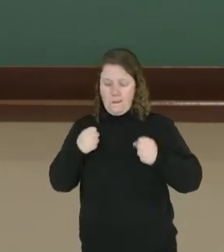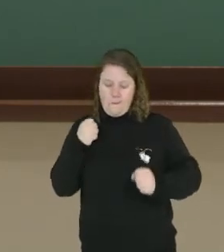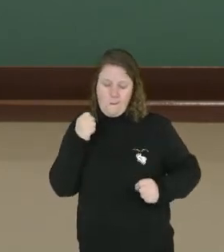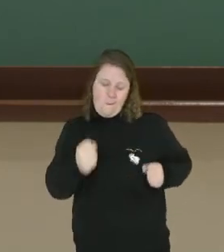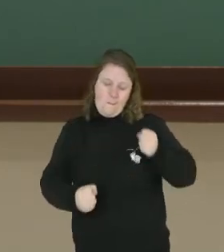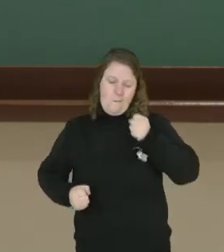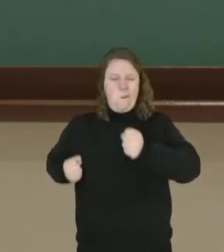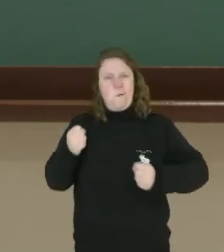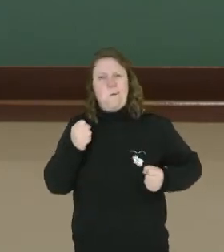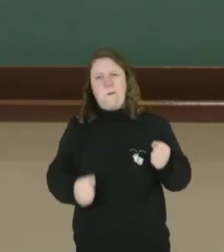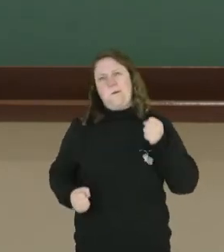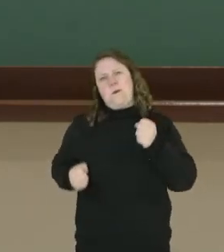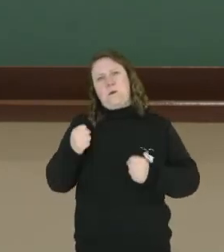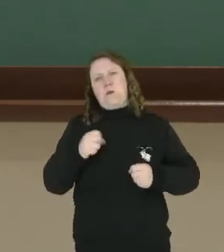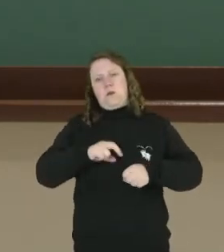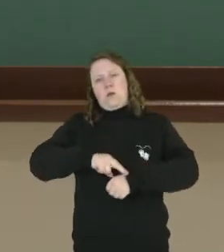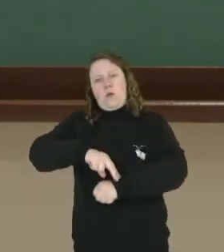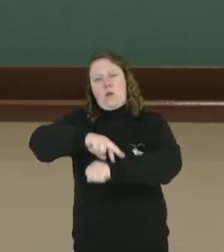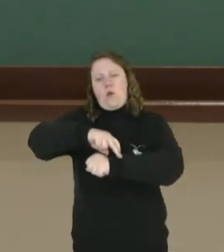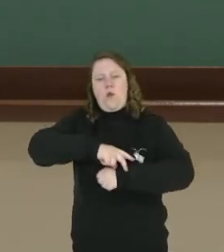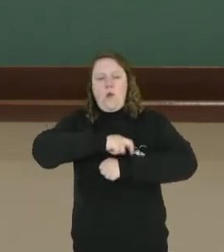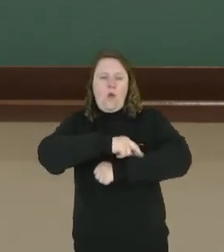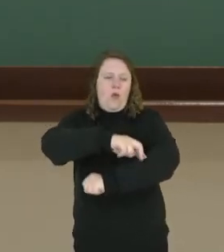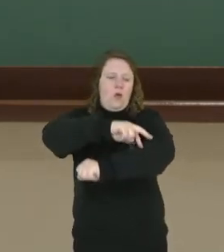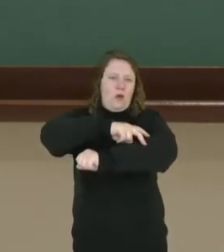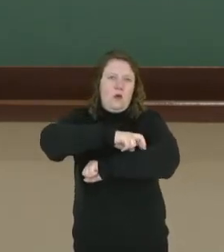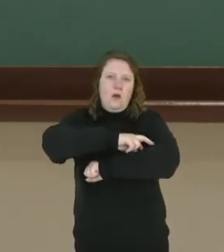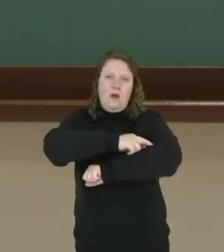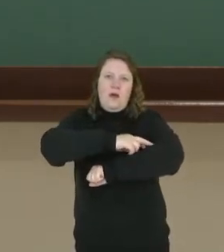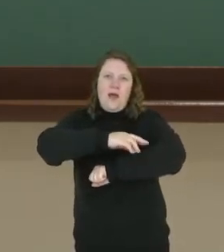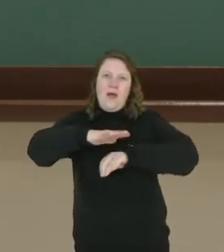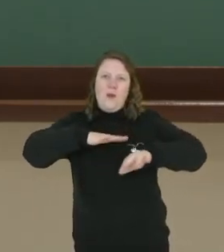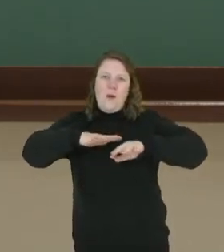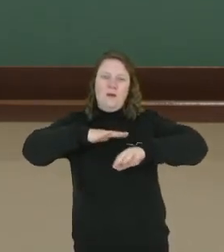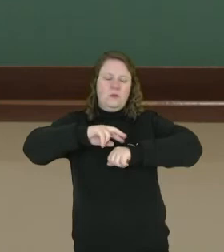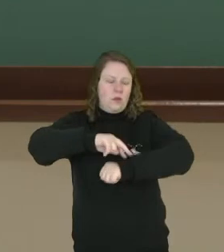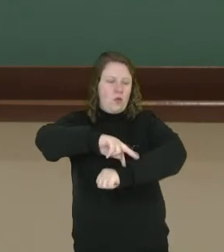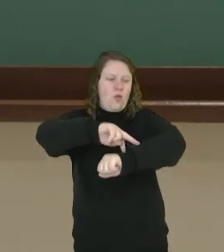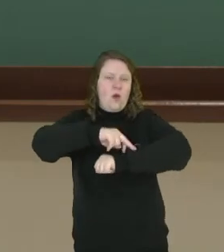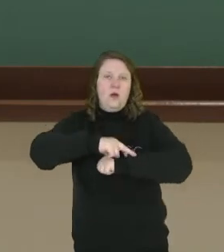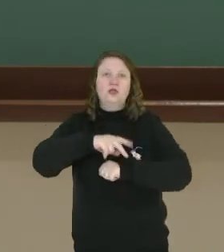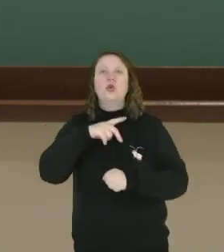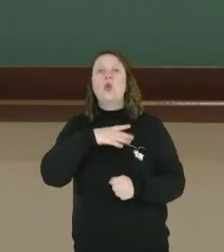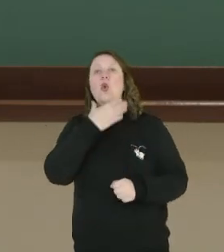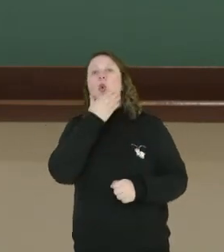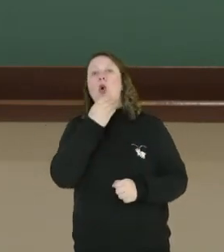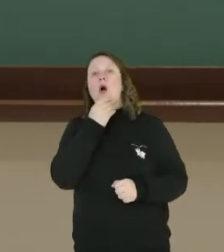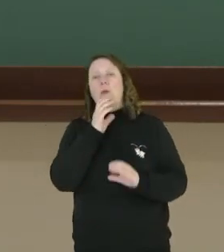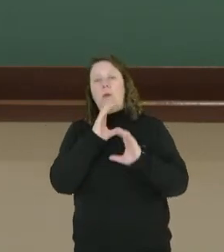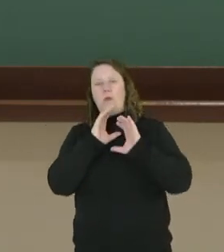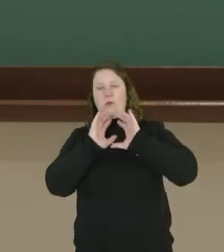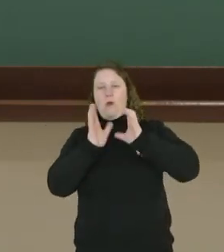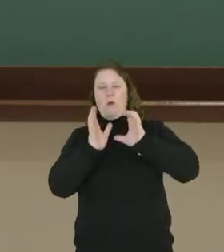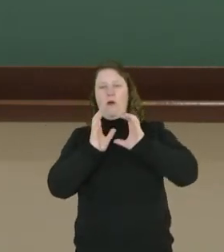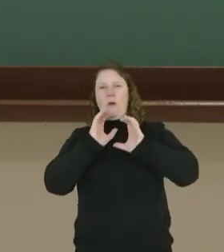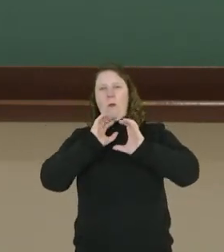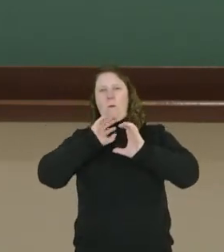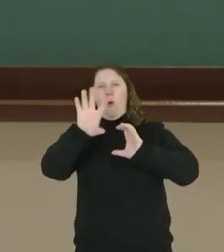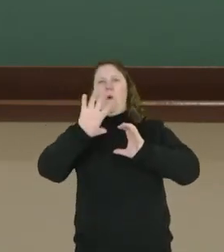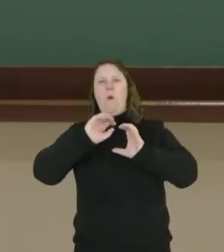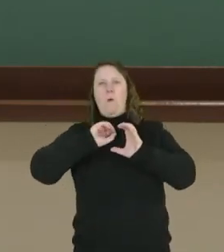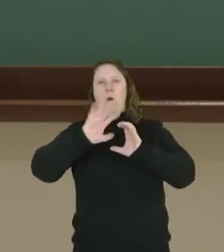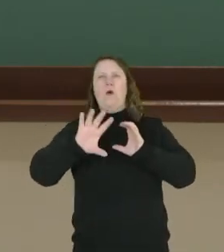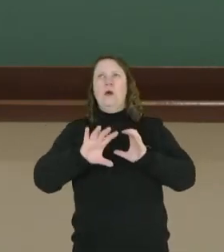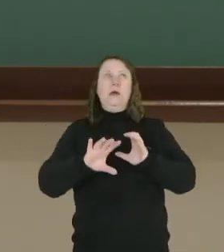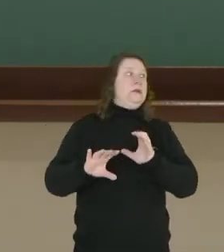ponte, certo? Porque senão vinha uma bolada nela, né? E tinha um cara lá que estava mirando com um canhão e aquele canhão era alimentado com umas bolas de basquete. E